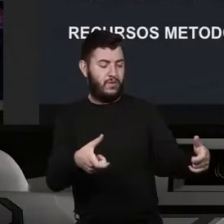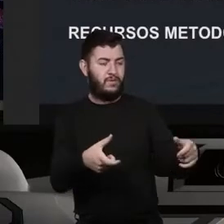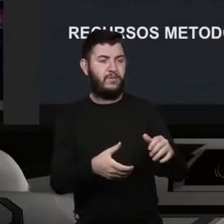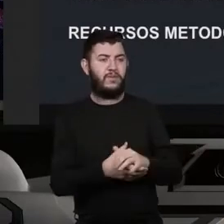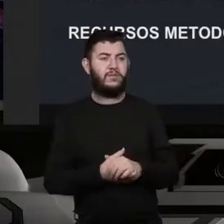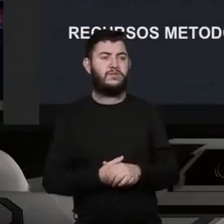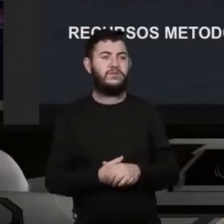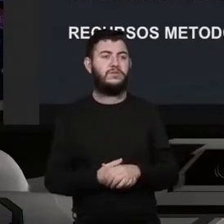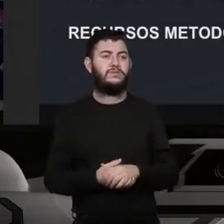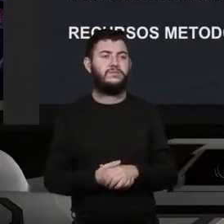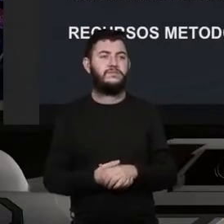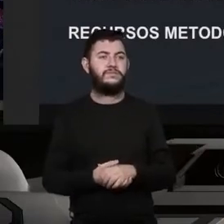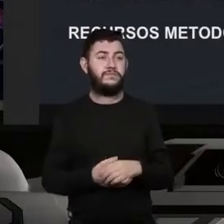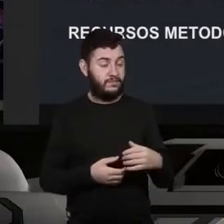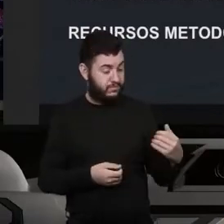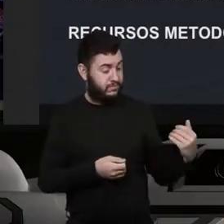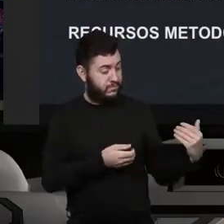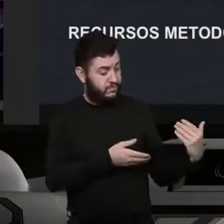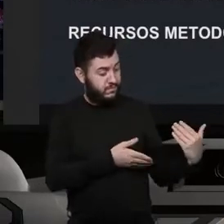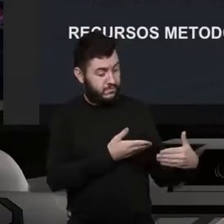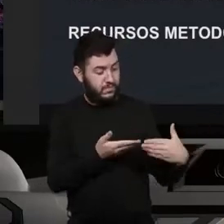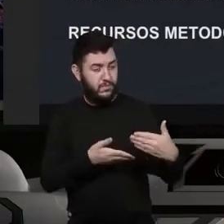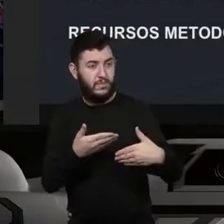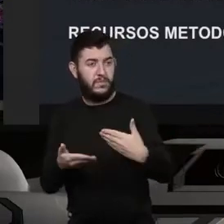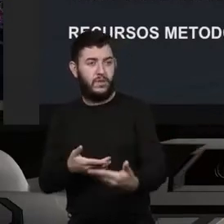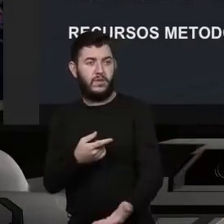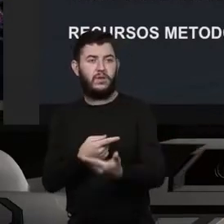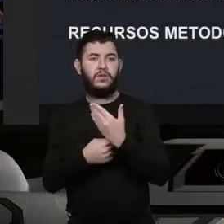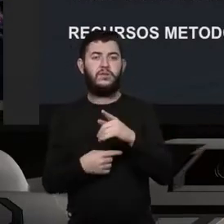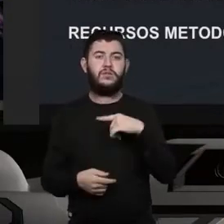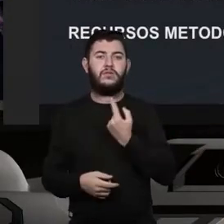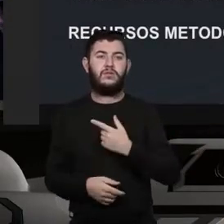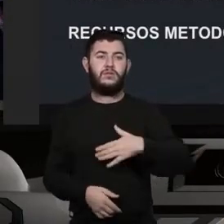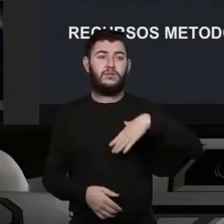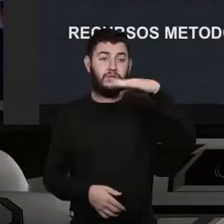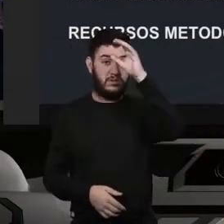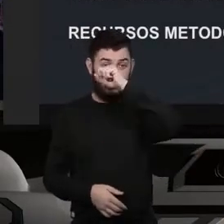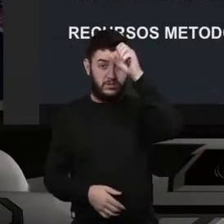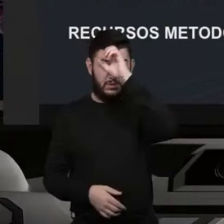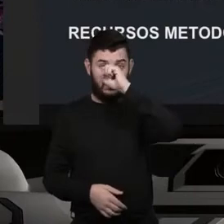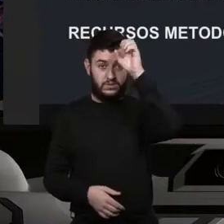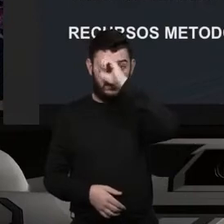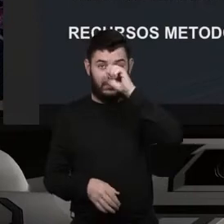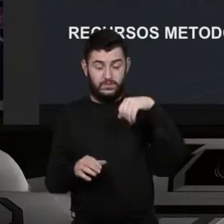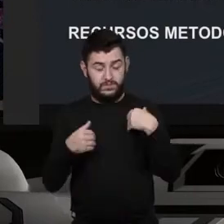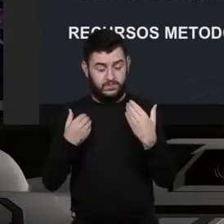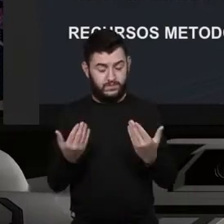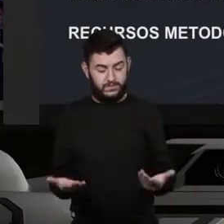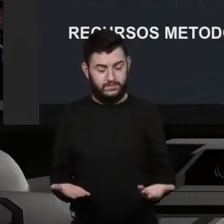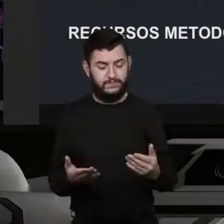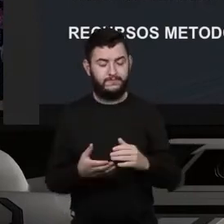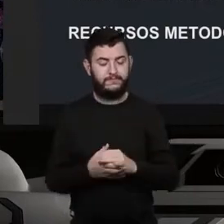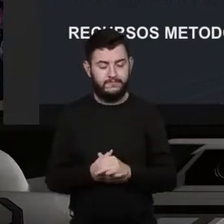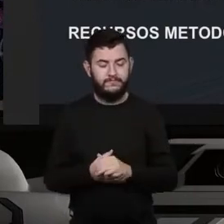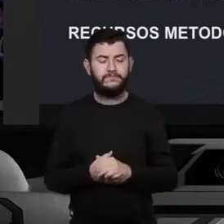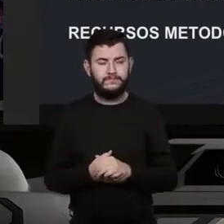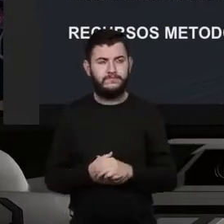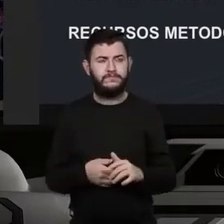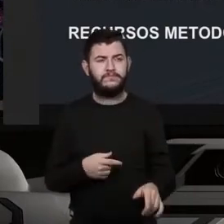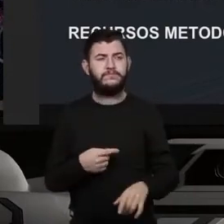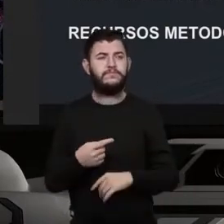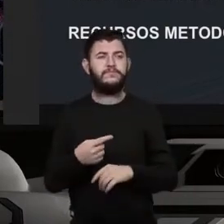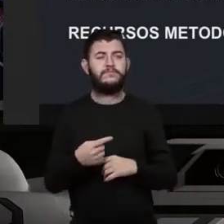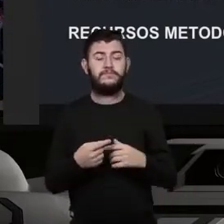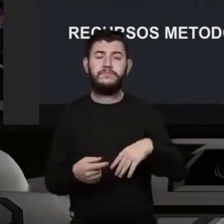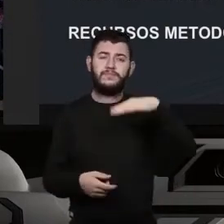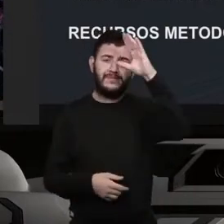Esse processo de trabalho trouxe para a gente alguns aprendizados, né? Então, o primeiro deles é que a